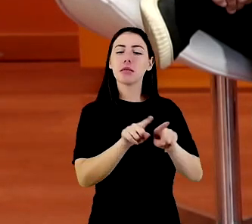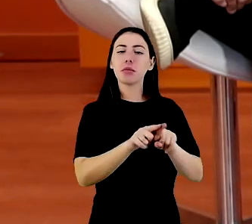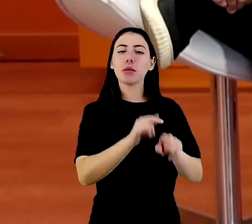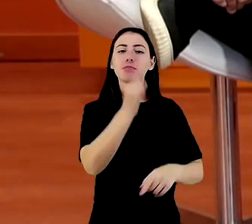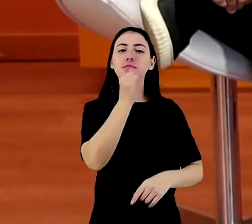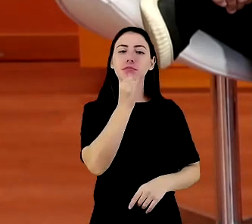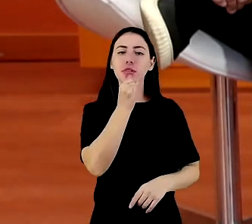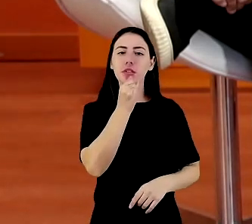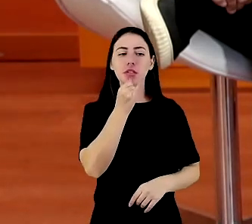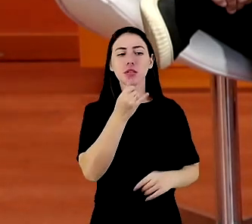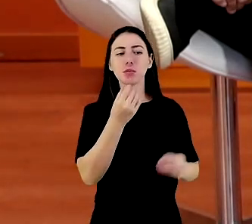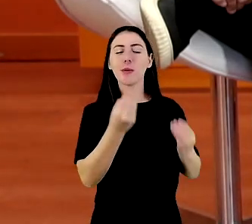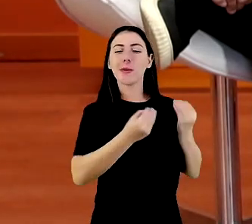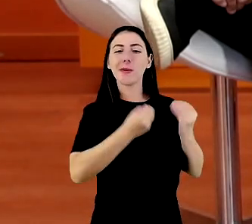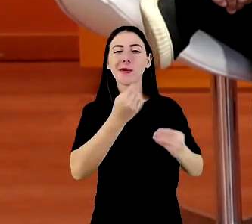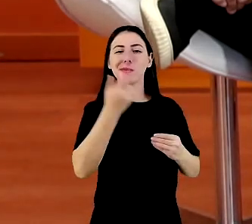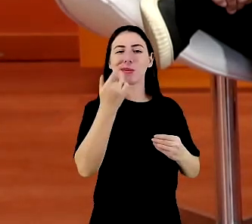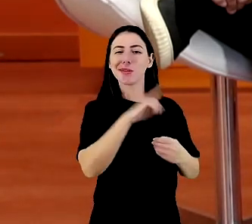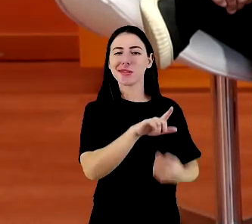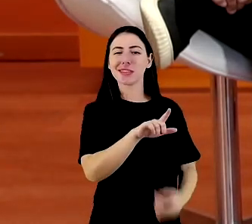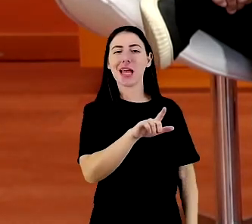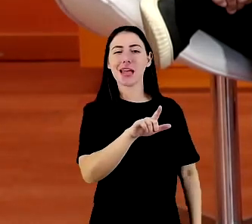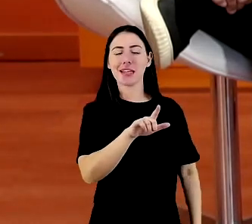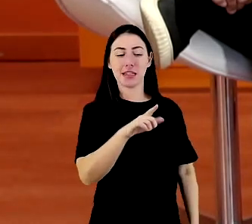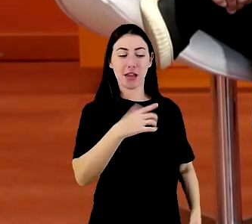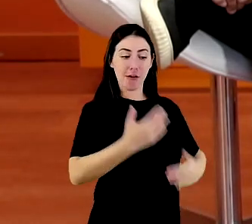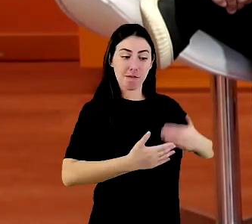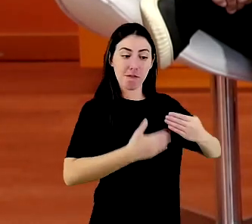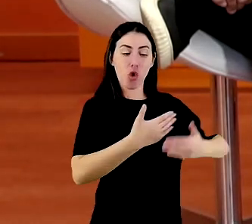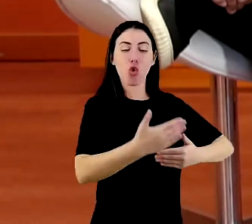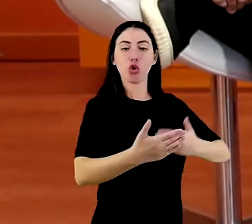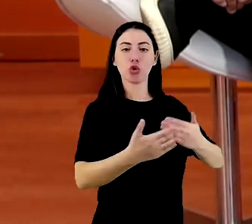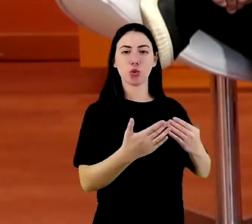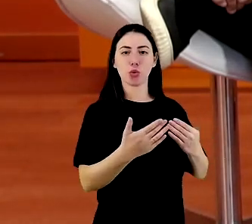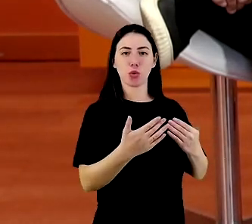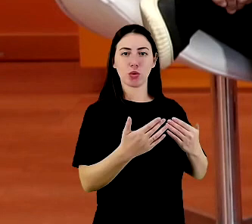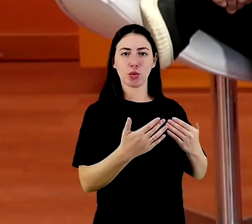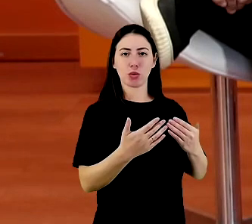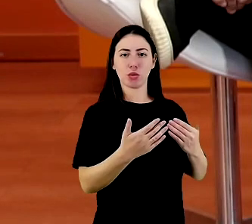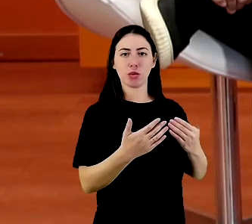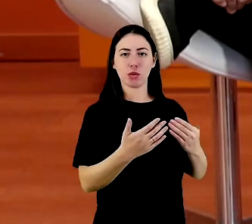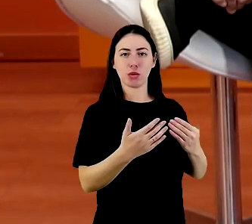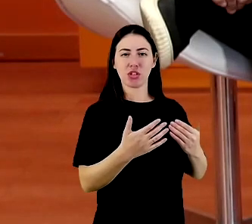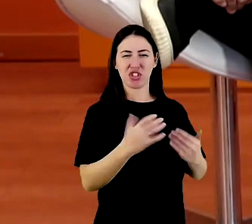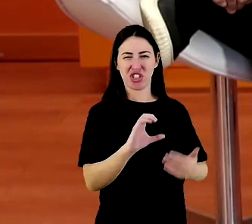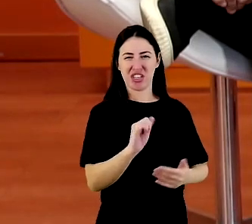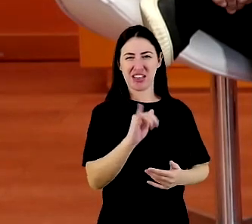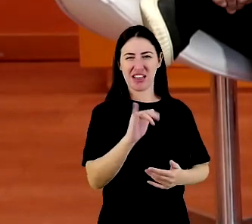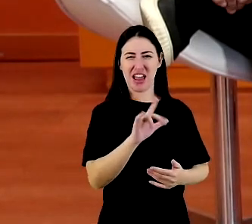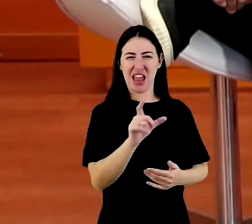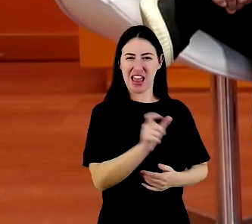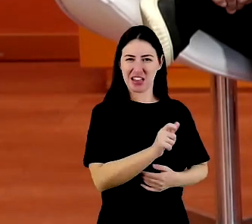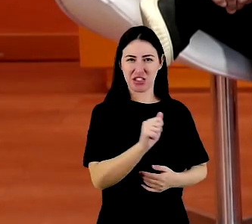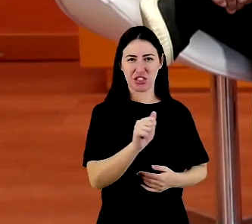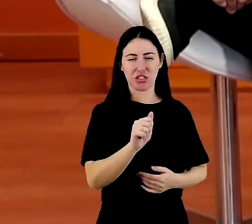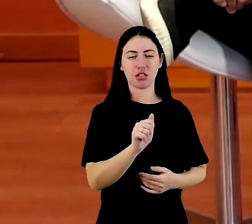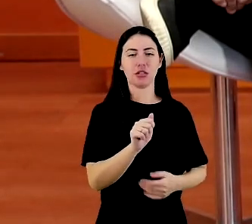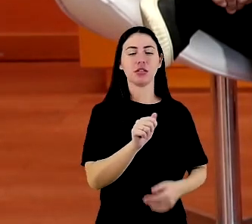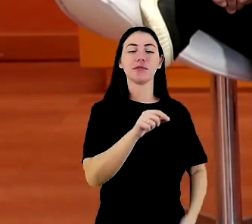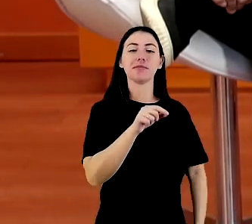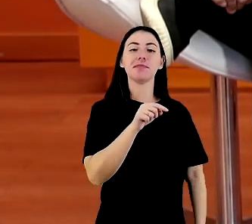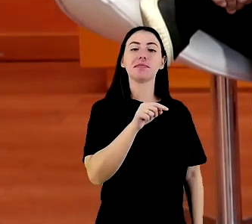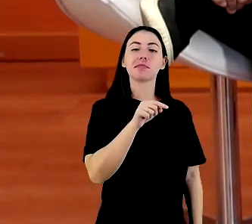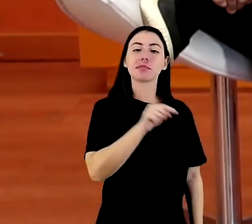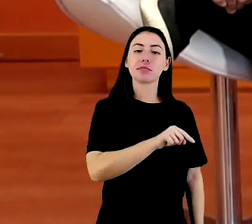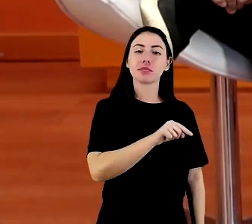vai precisar, de fato, dentro do fluxo de caixa da vida dele, dando safra, que é mais propício para ele